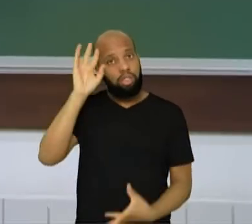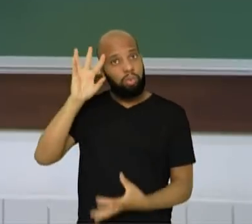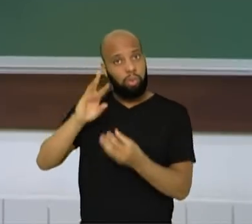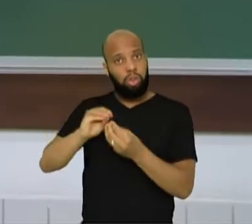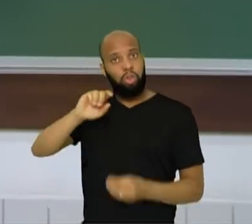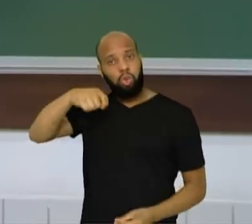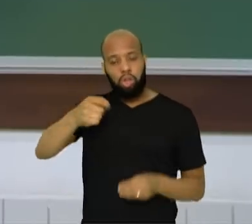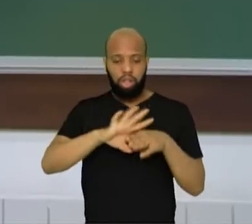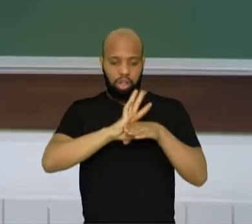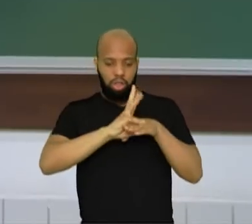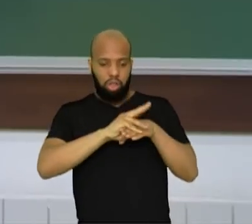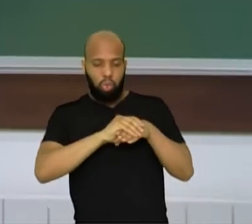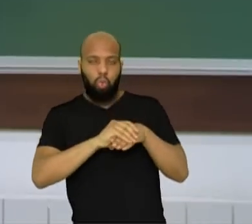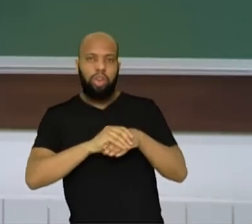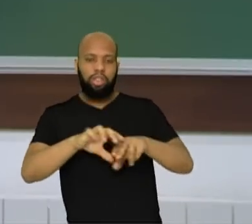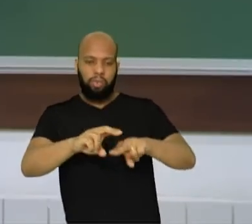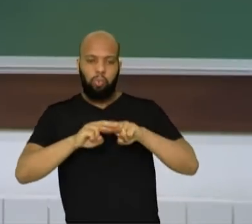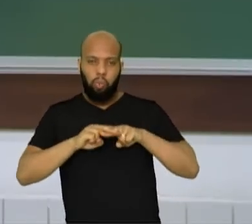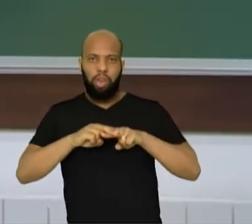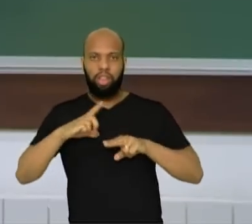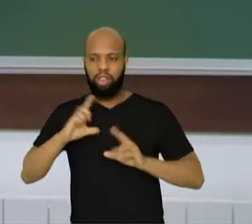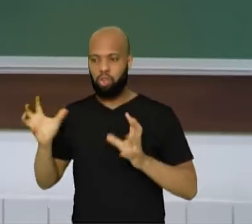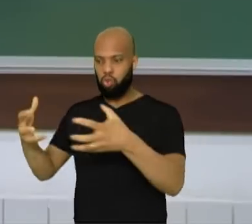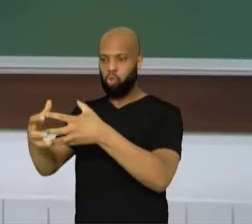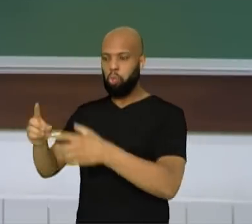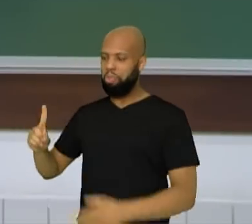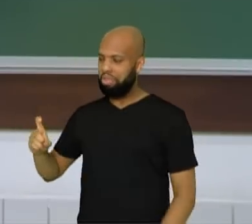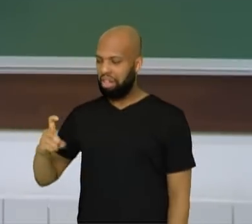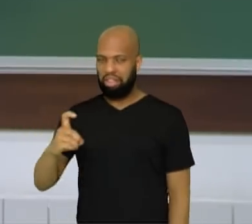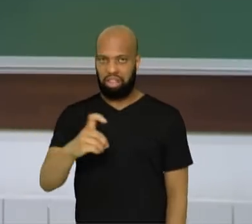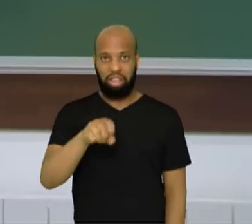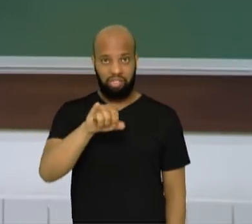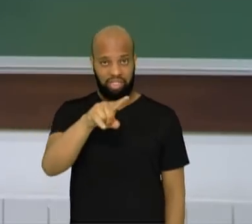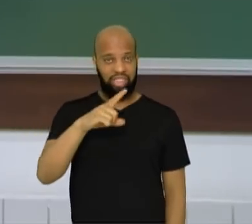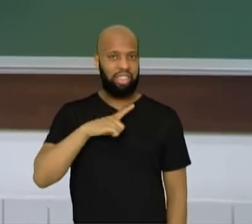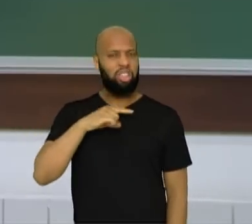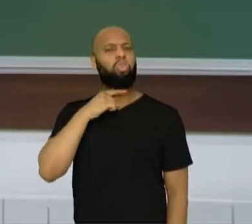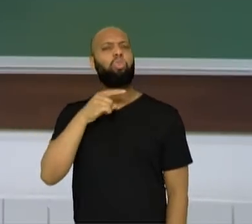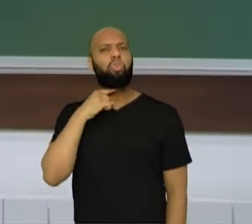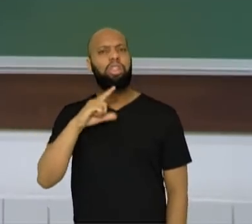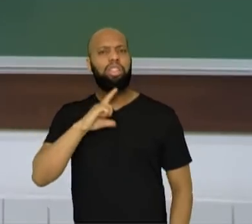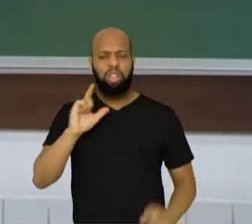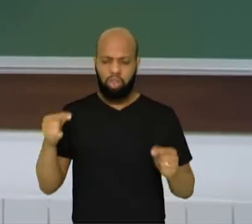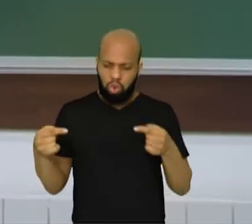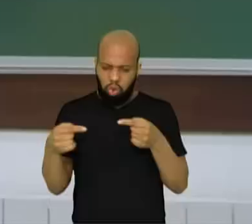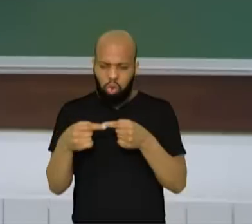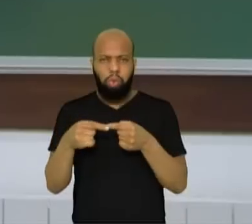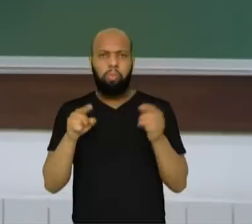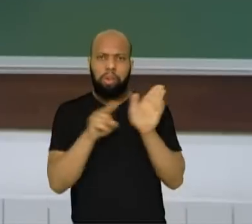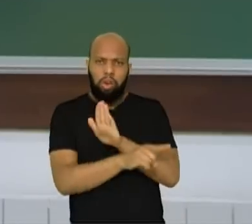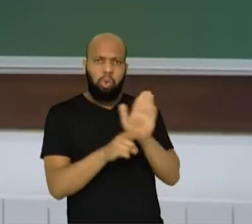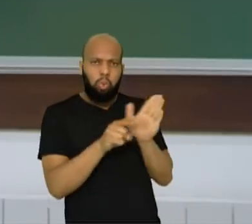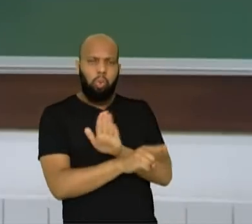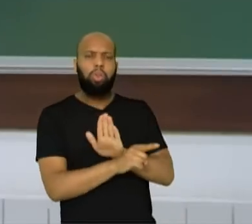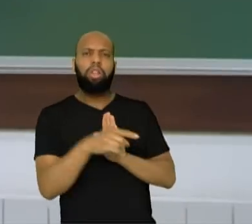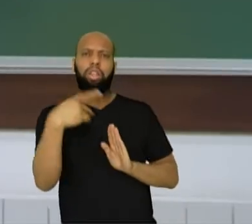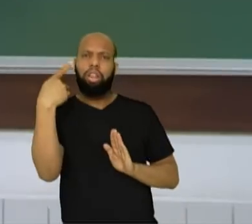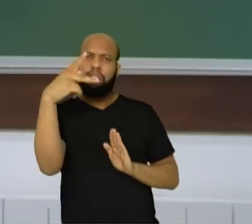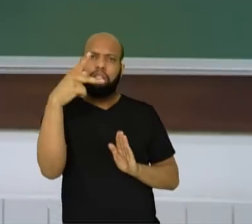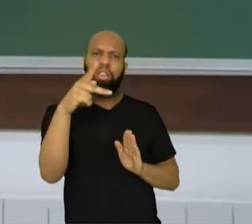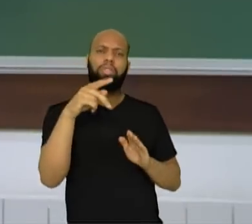sobre as doenças causadas por os nematóides. Se você ficou com alguma dúvida, entre em contato com o seu professor, pergunte para